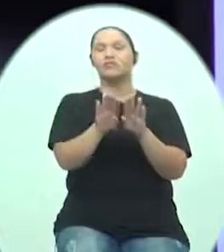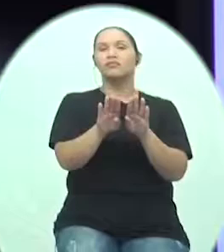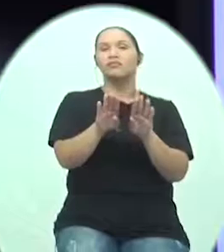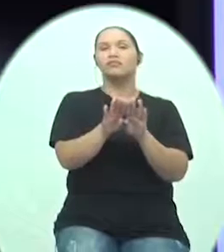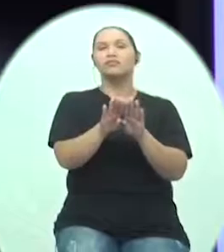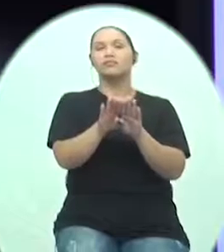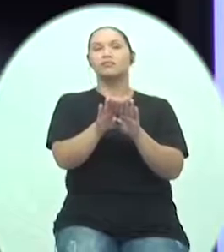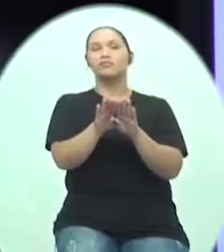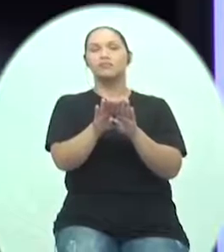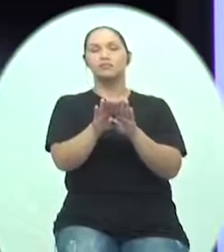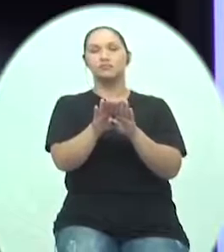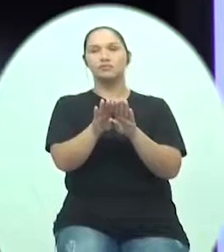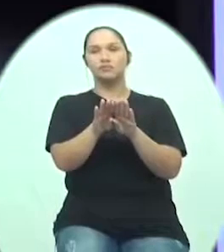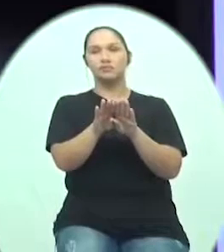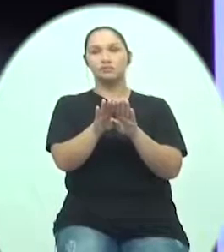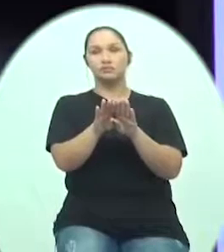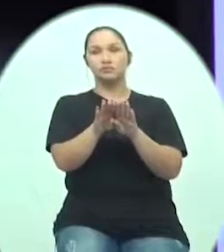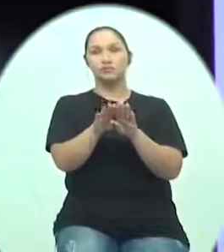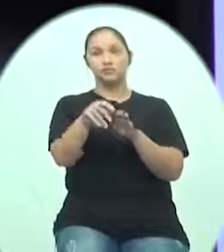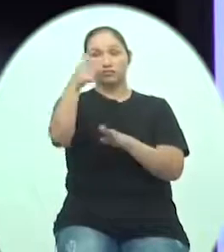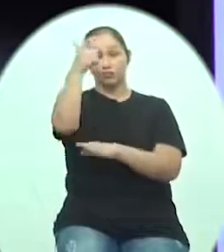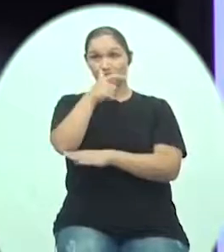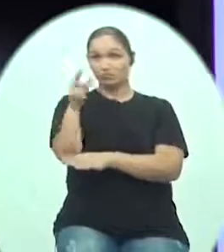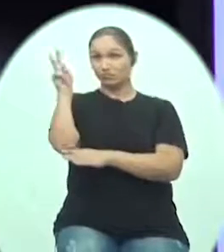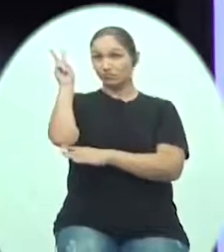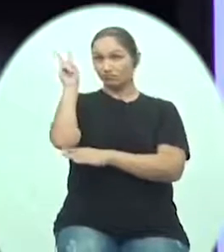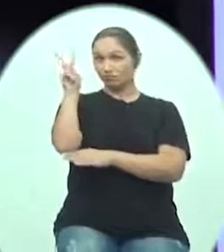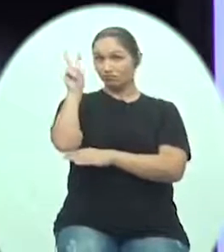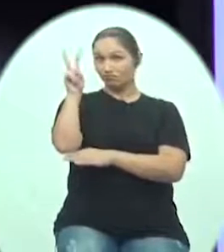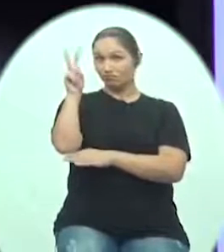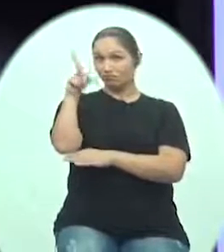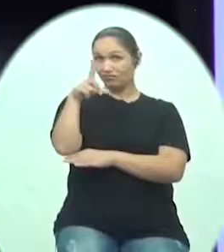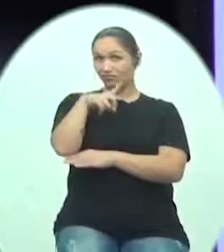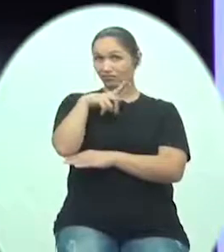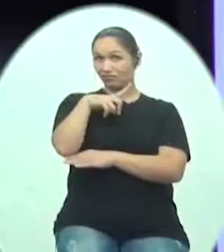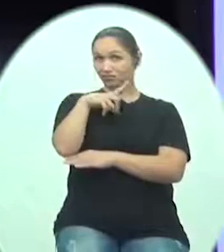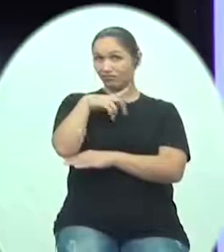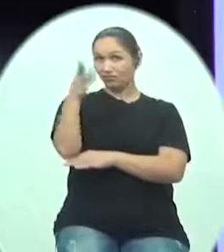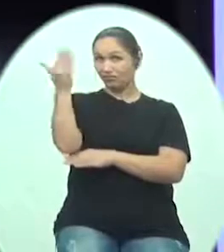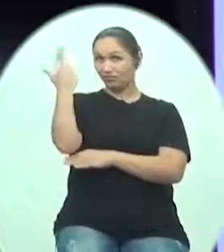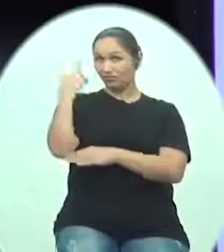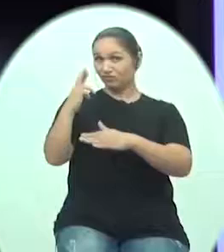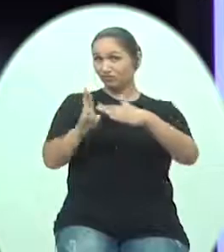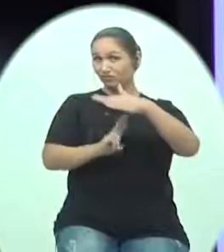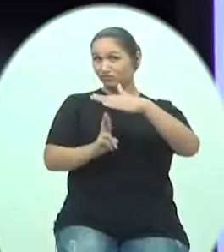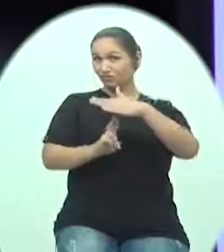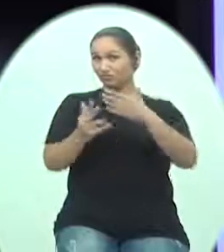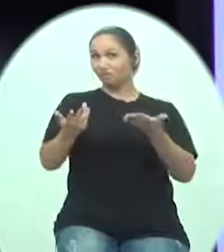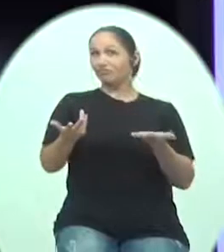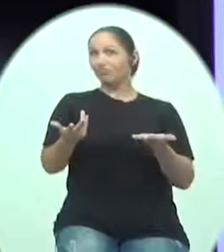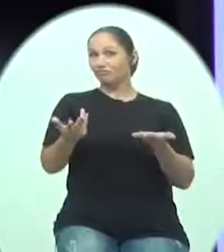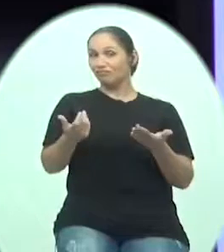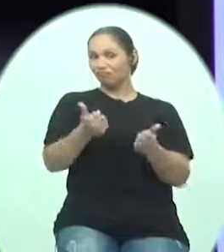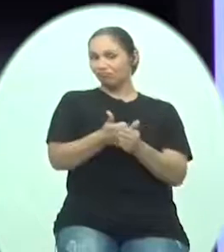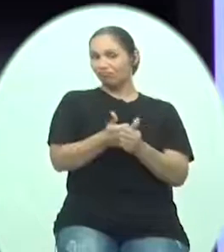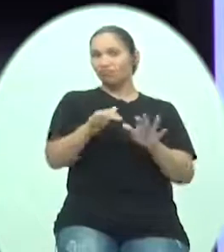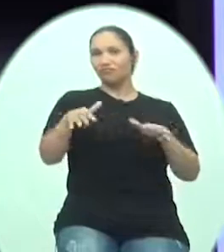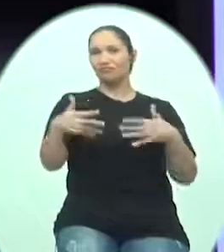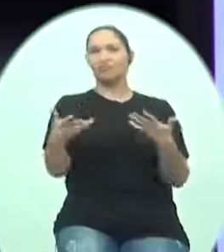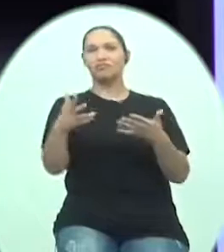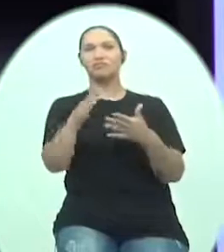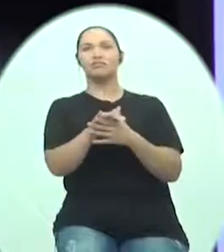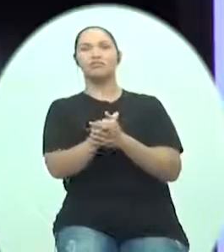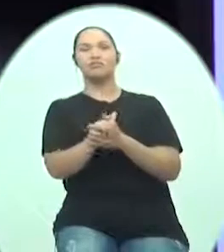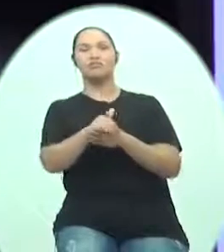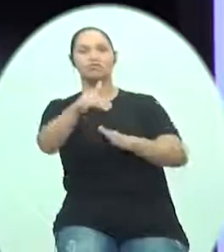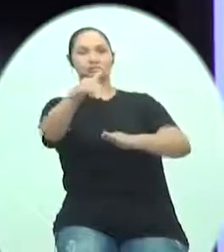antigo e a gente passava ali eu me lembro quando era pequeno tinha rodoviária naquela esquina ali pegava o ônibus ali Pepa Floripa Olha que faz então ali é como se fosse o